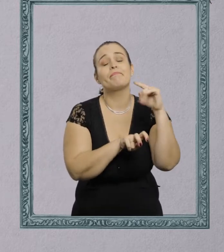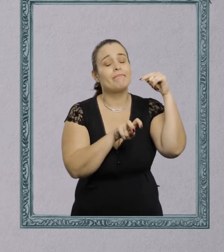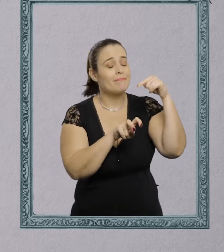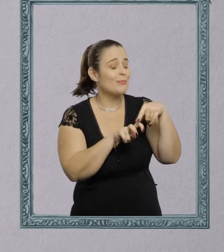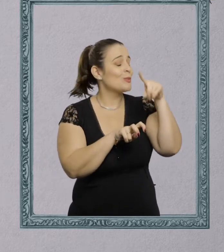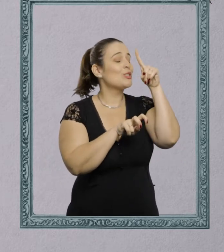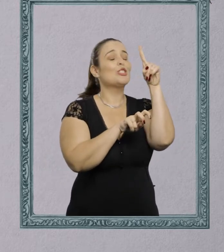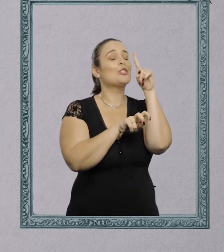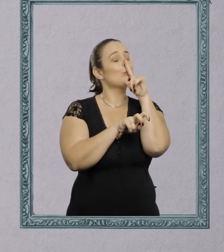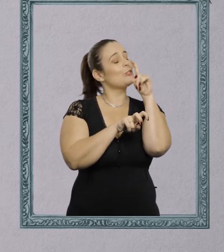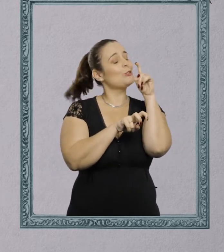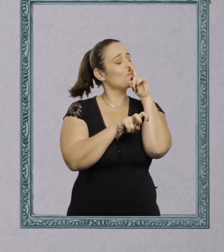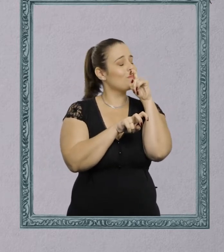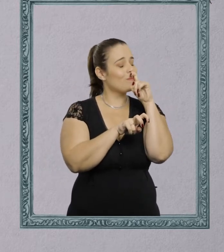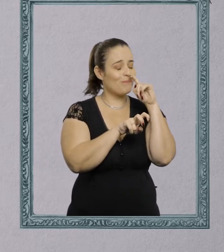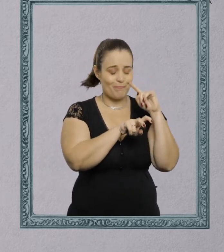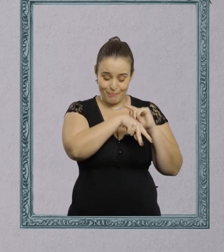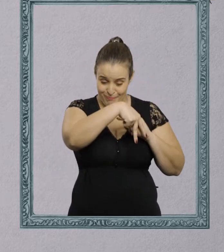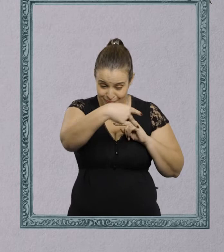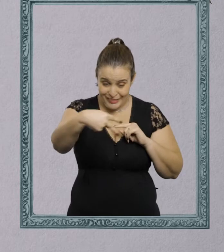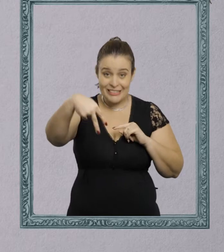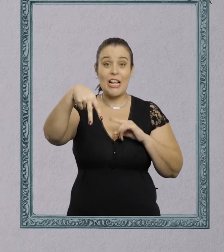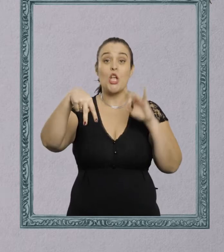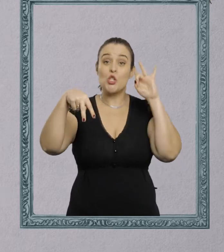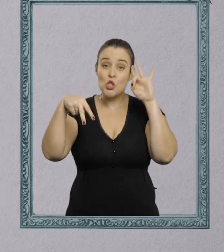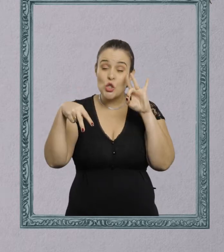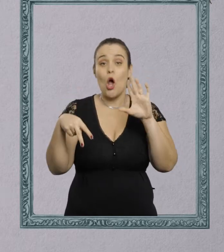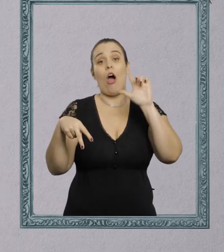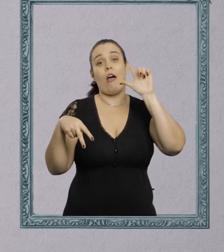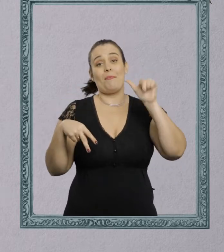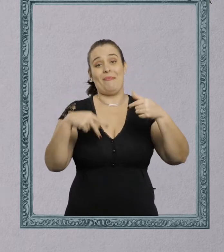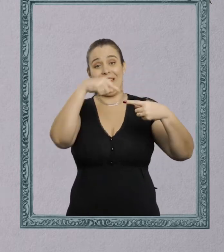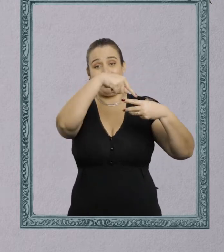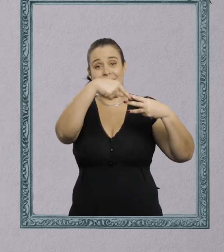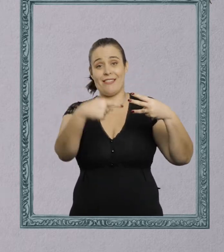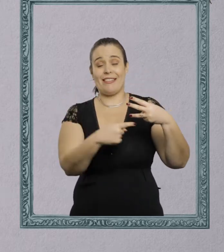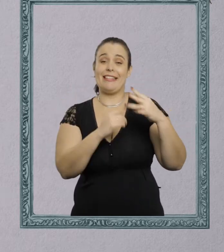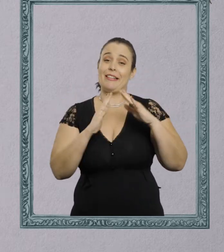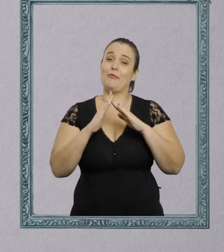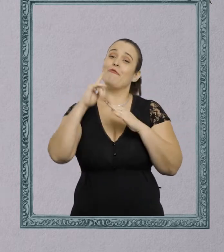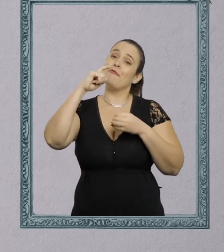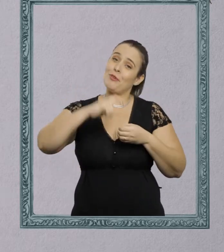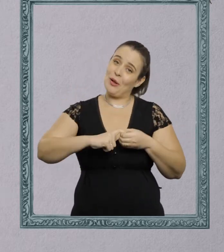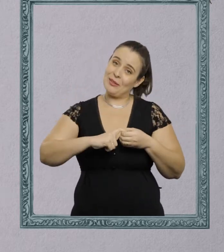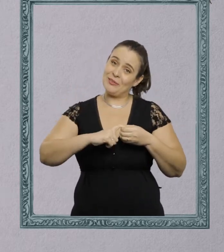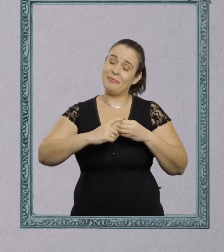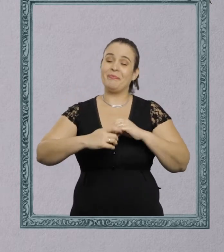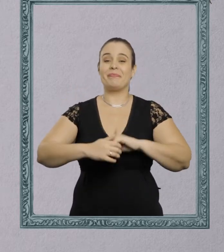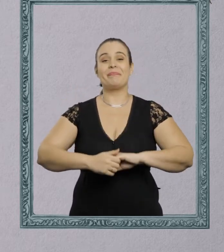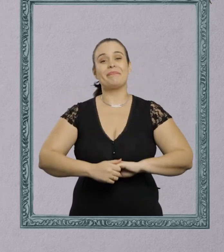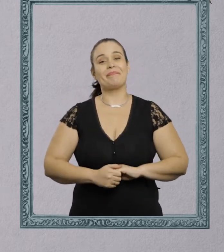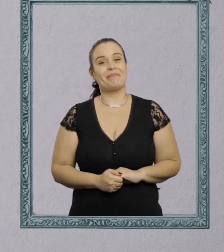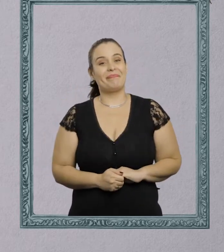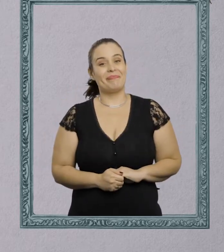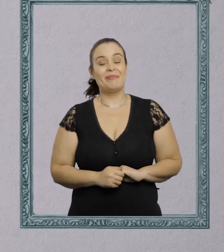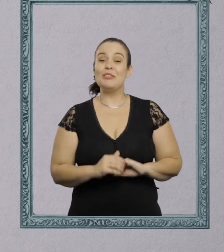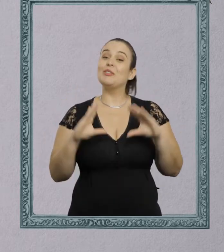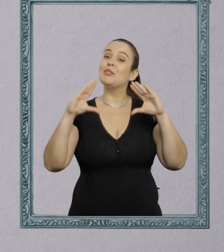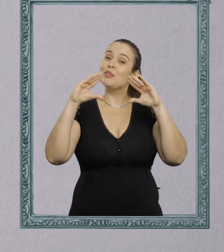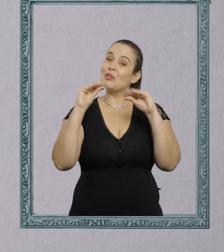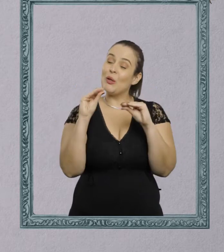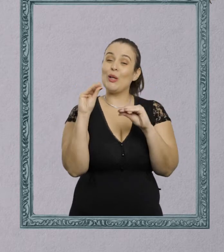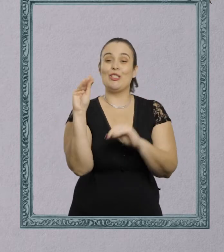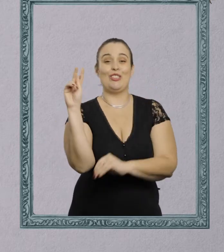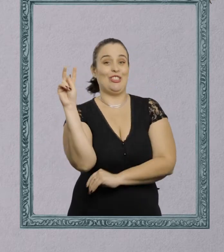Darling jurou que só sairia da casinha de cachorro quando as crianças voltassem para casa. Naquela noite de